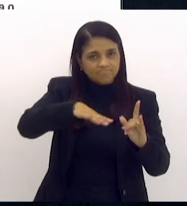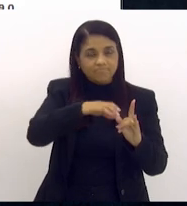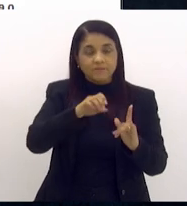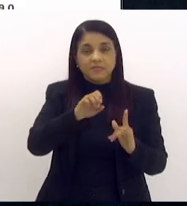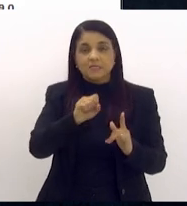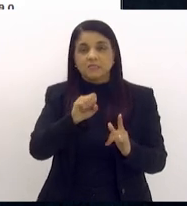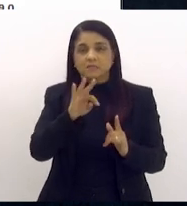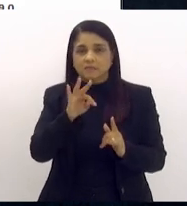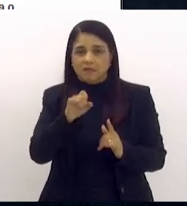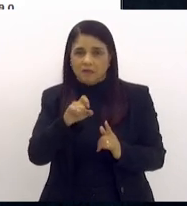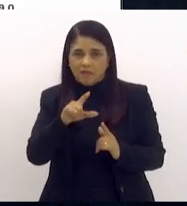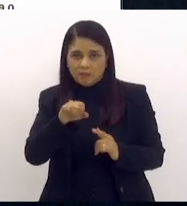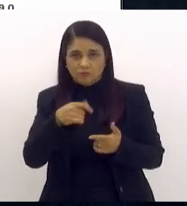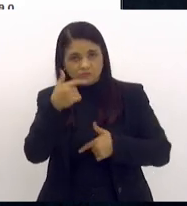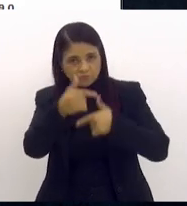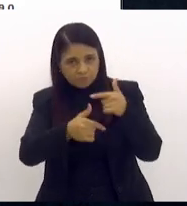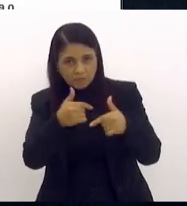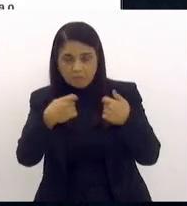pode